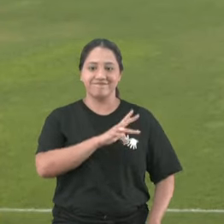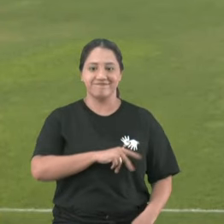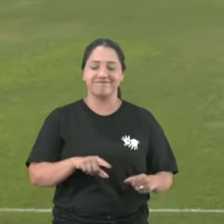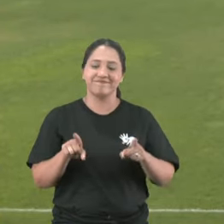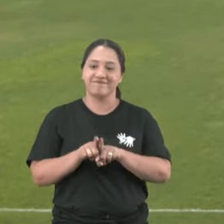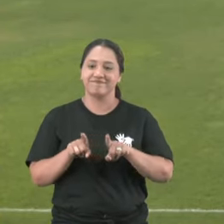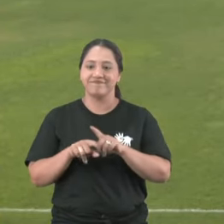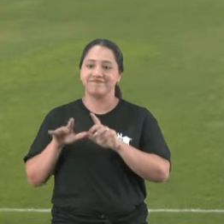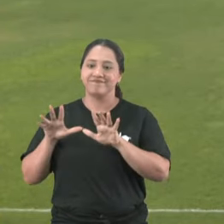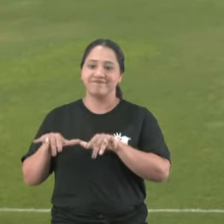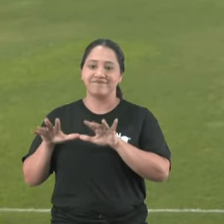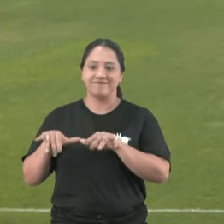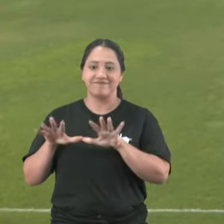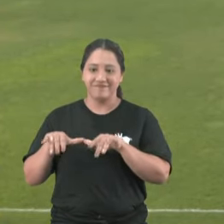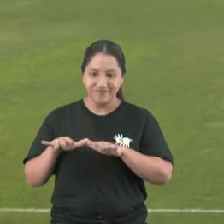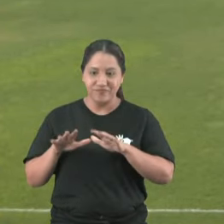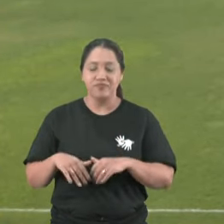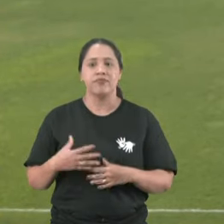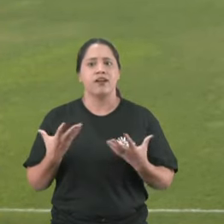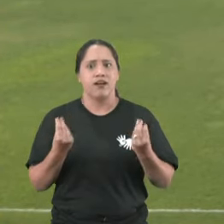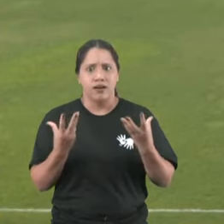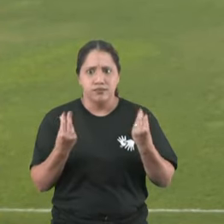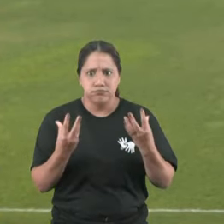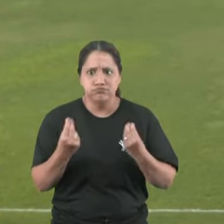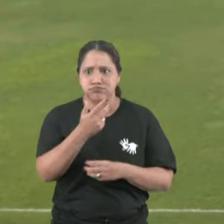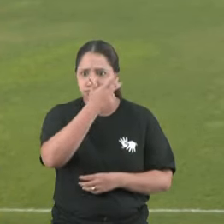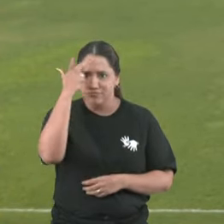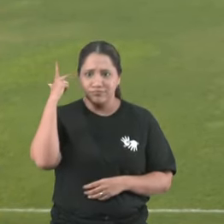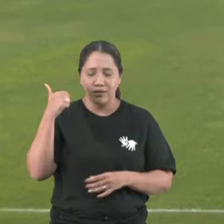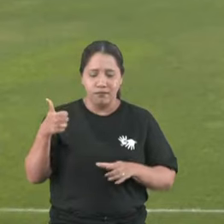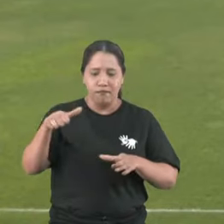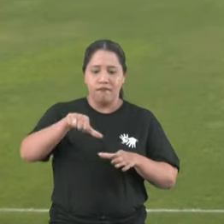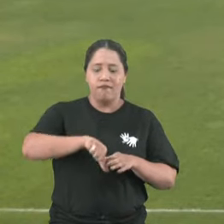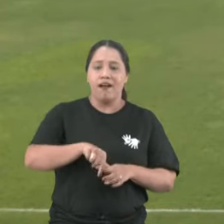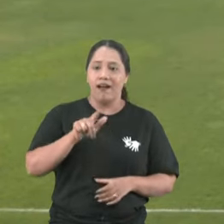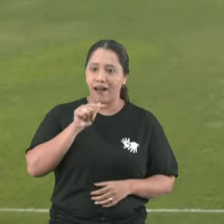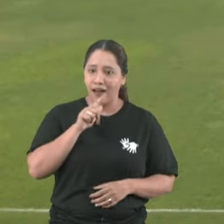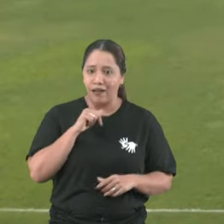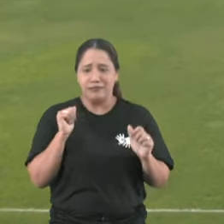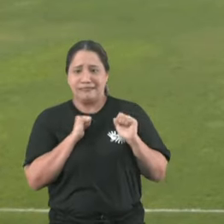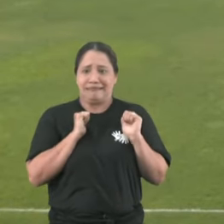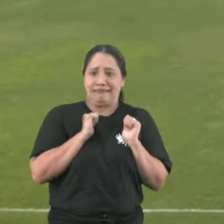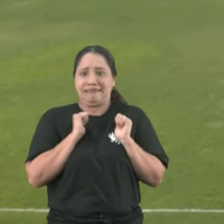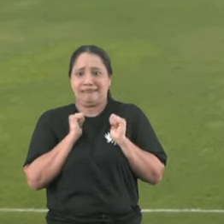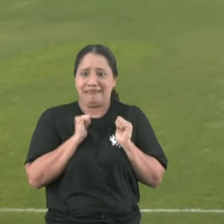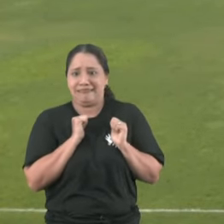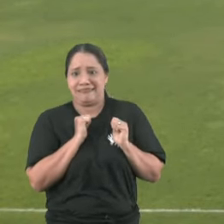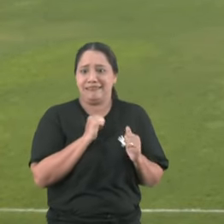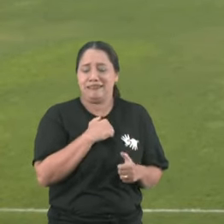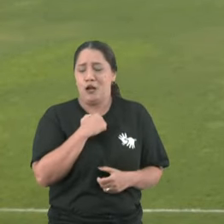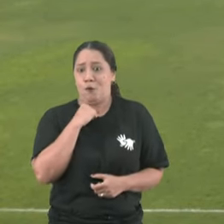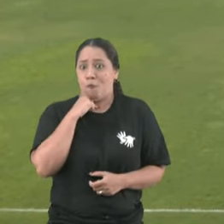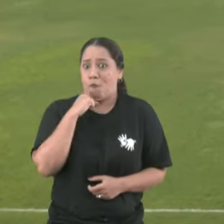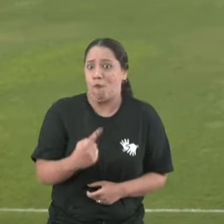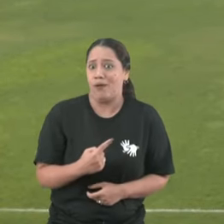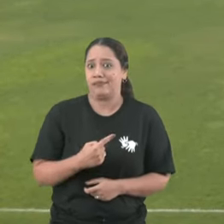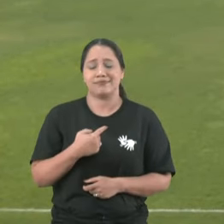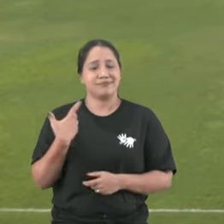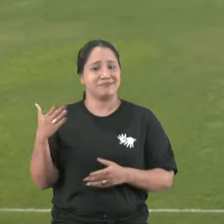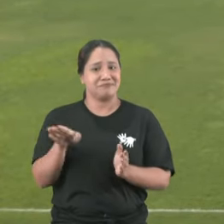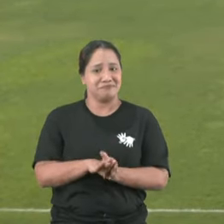Regatas Brasil. Meu irmão, é gente, viu? Fui botar água aqui na minha garrafinha, quase que não cheguei, mas cheguei, meu diretor, fique